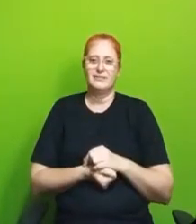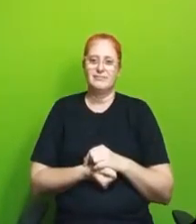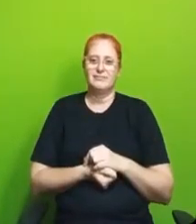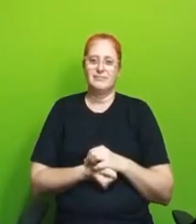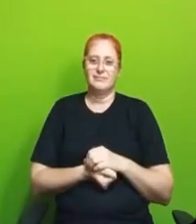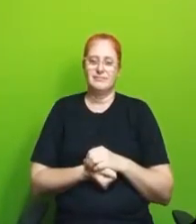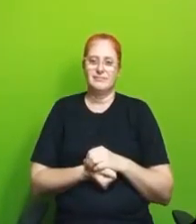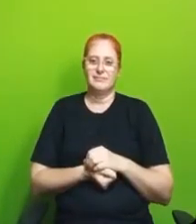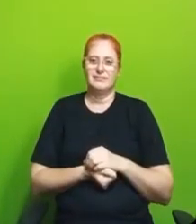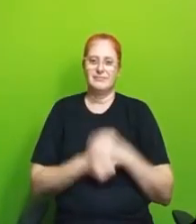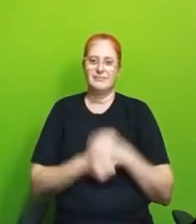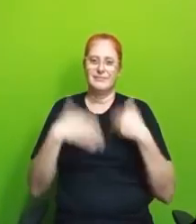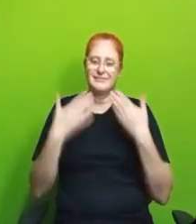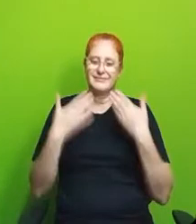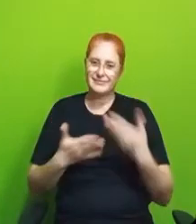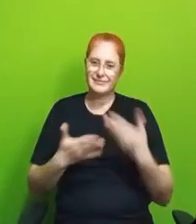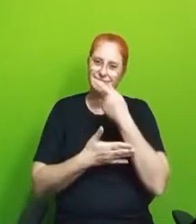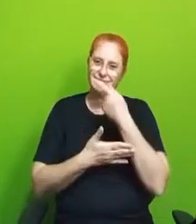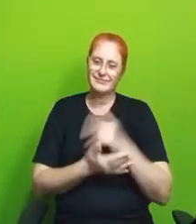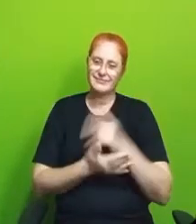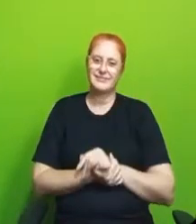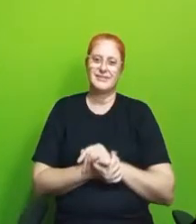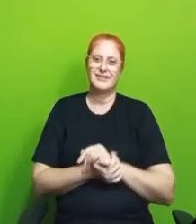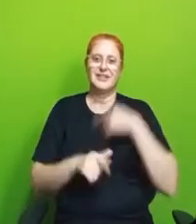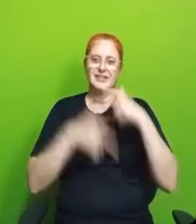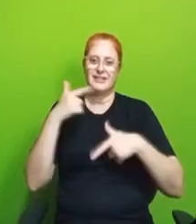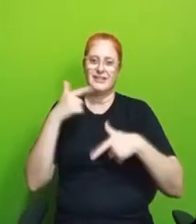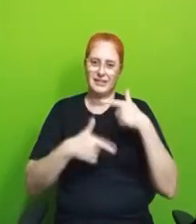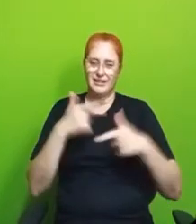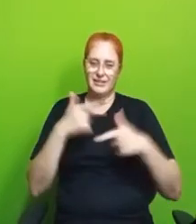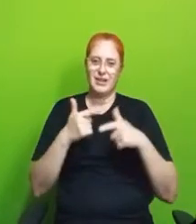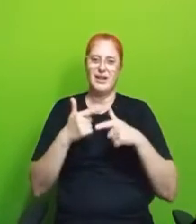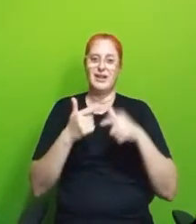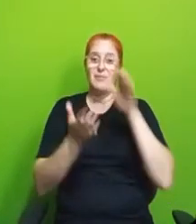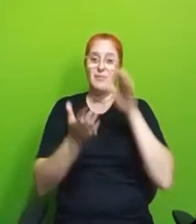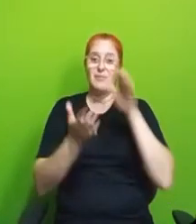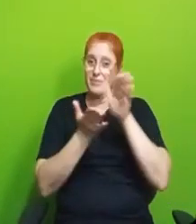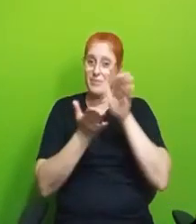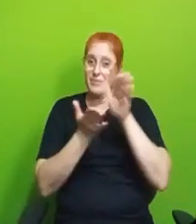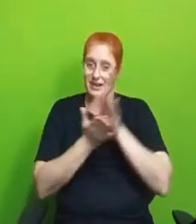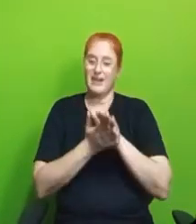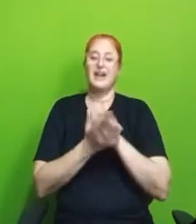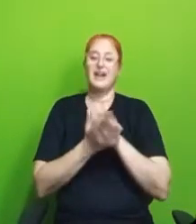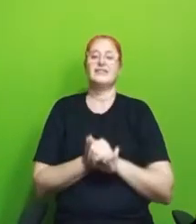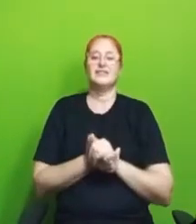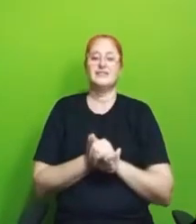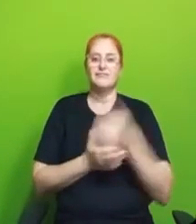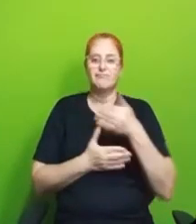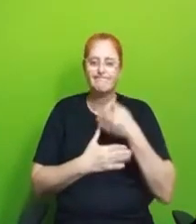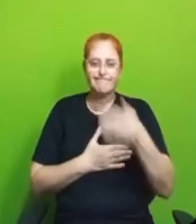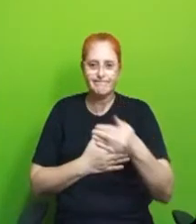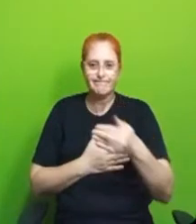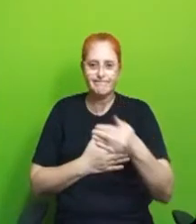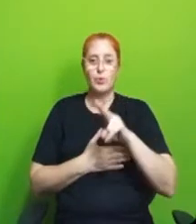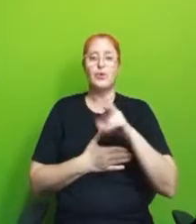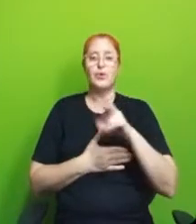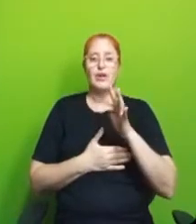Bom, dizer que o trabalho vai ser publicado em breve pela editora da UFPE, em e-book.